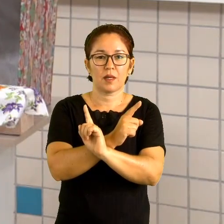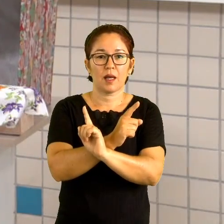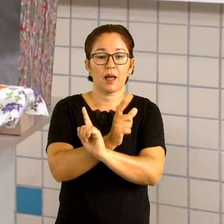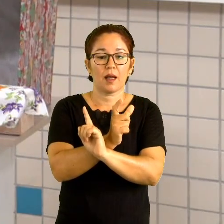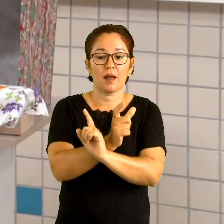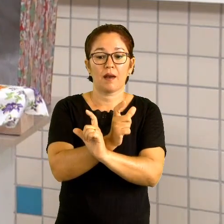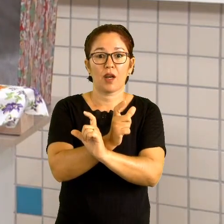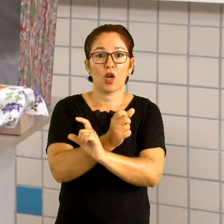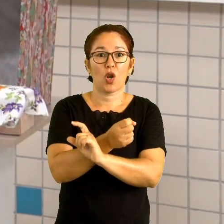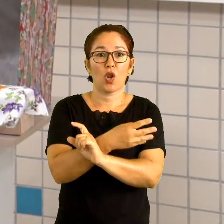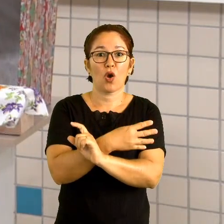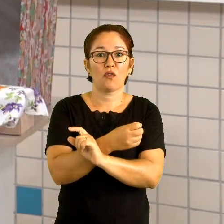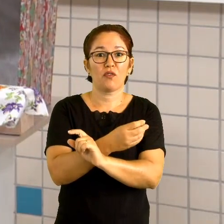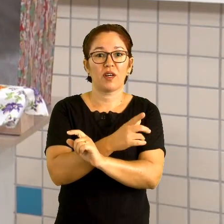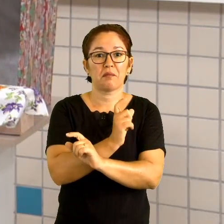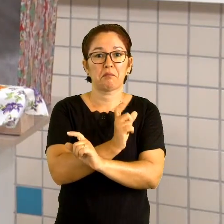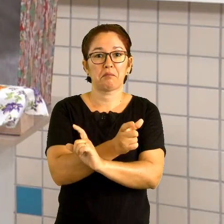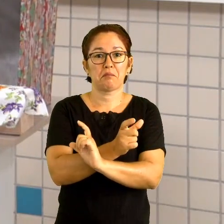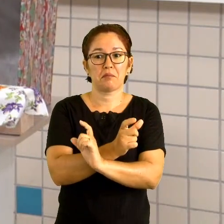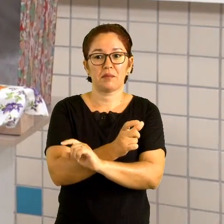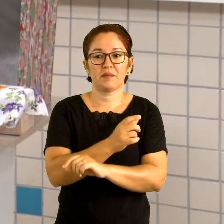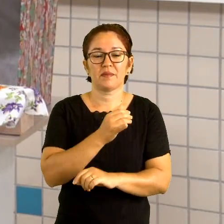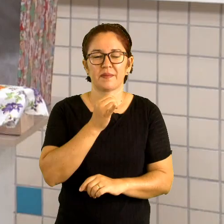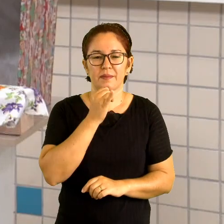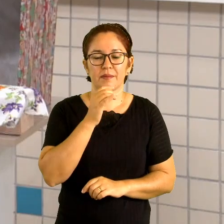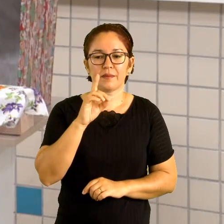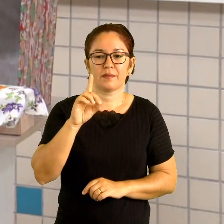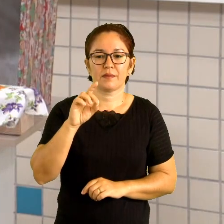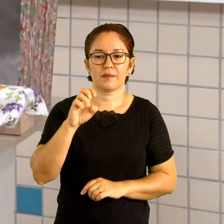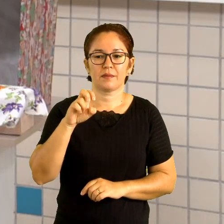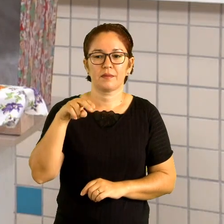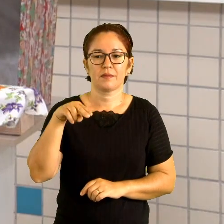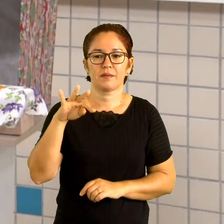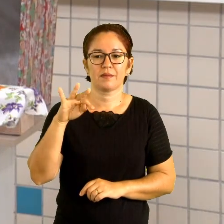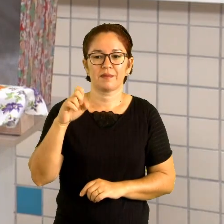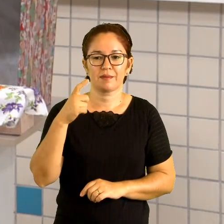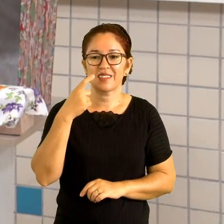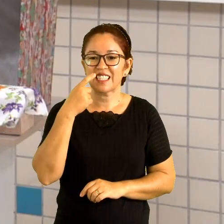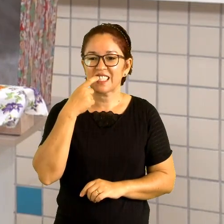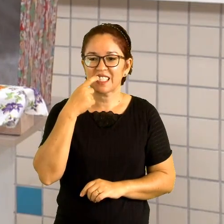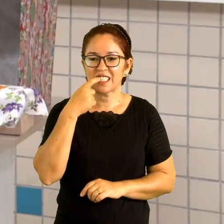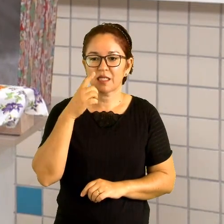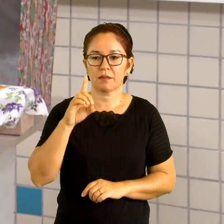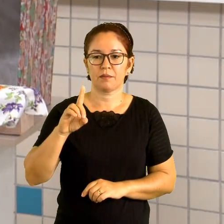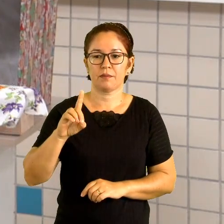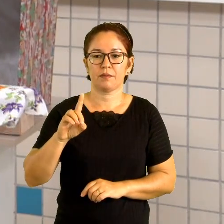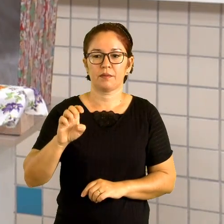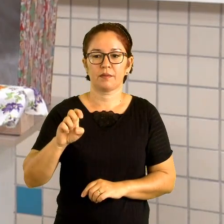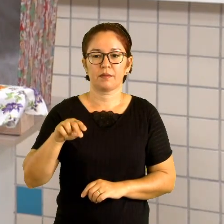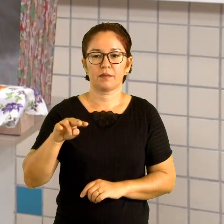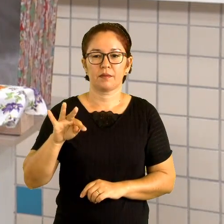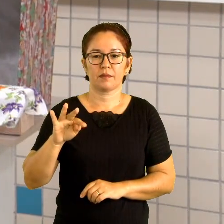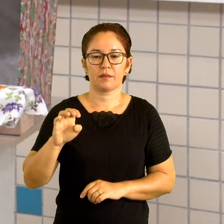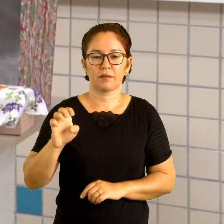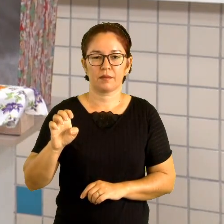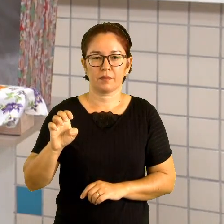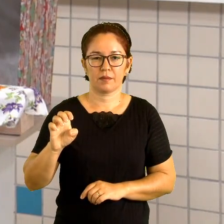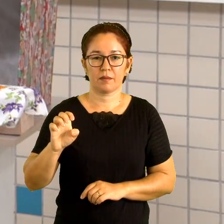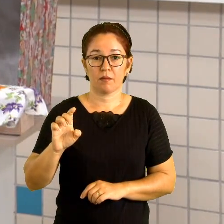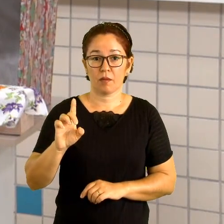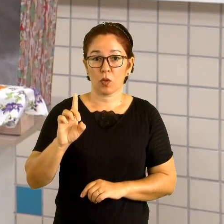palavras. Olha só esse exemplo. Dente. Se eu trocar só a primeira